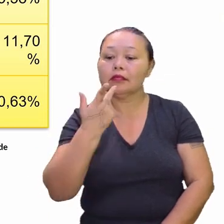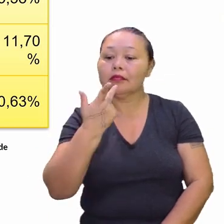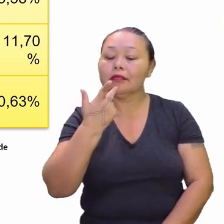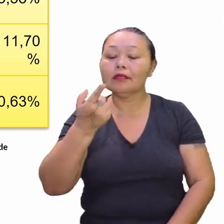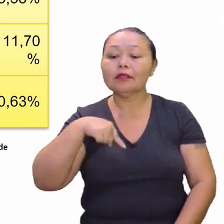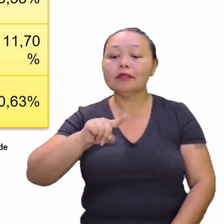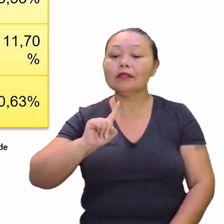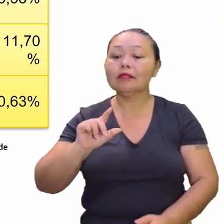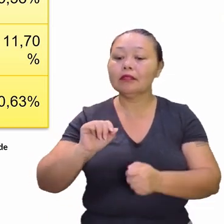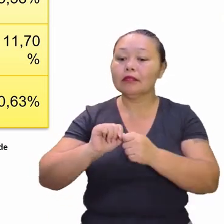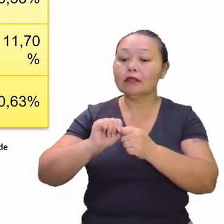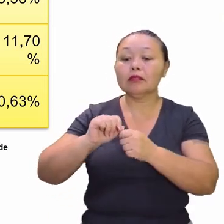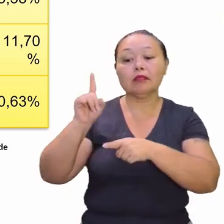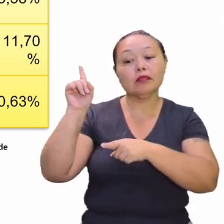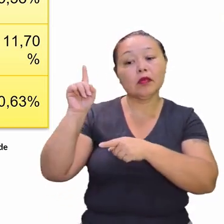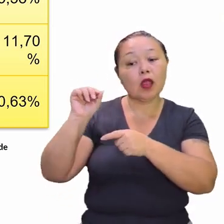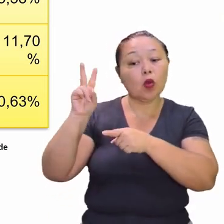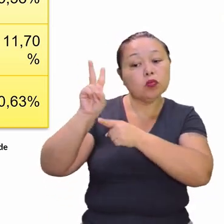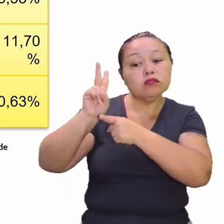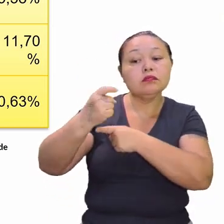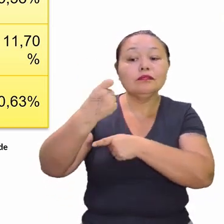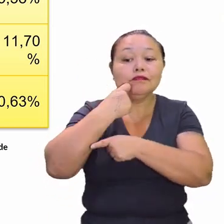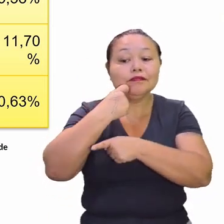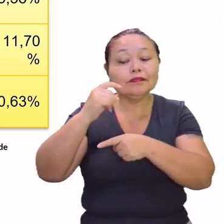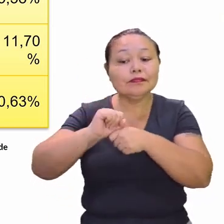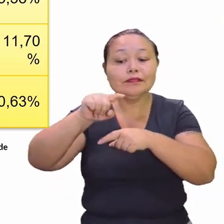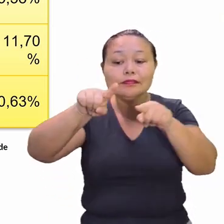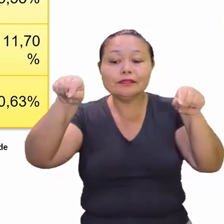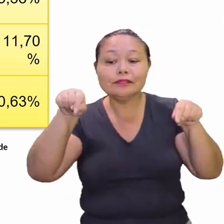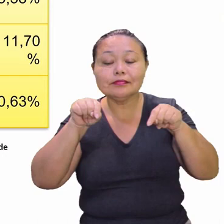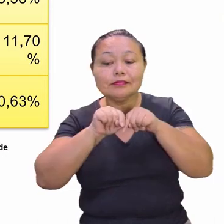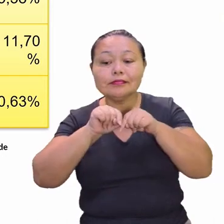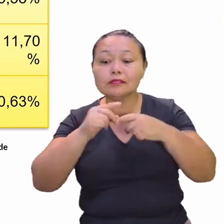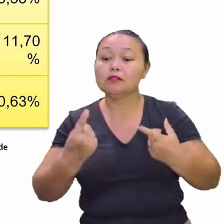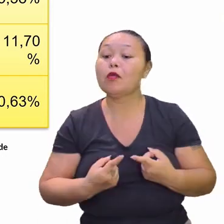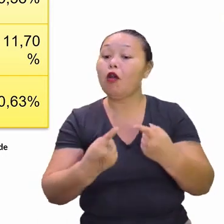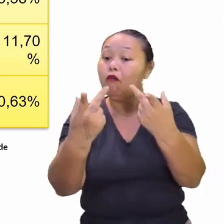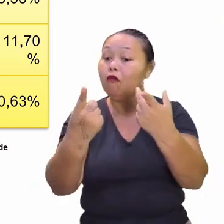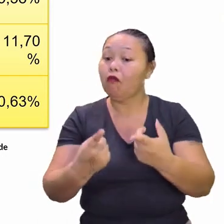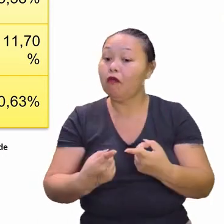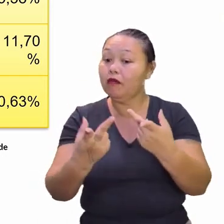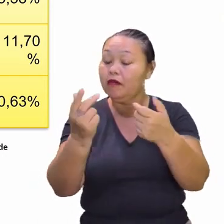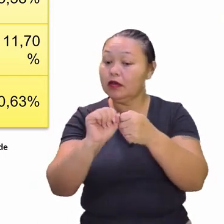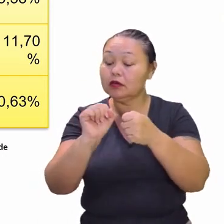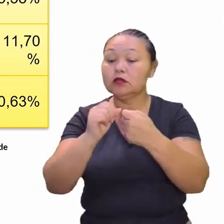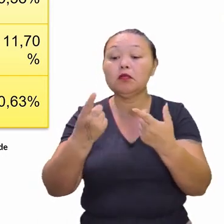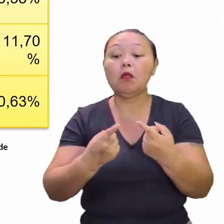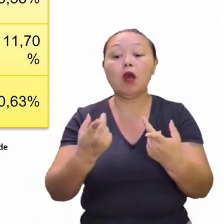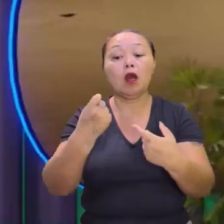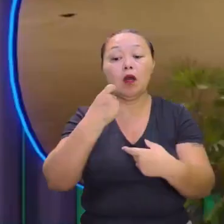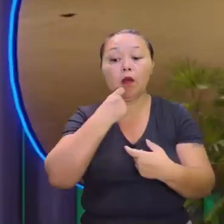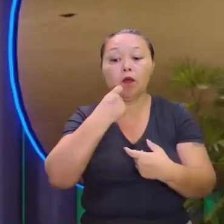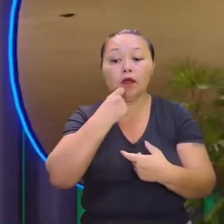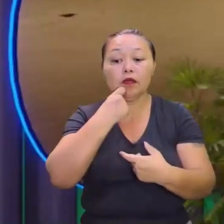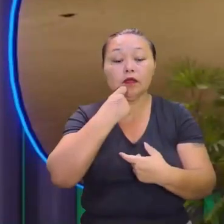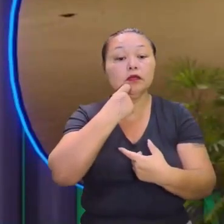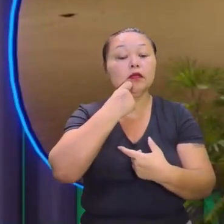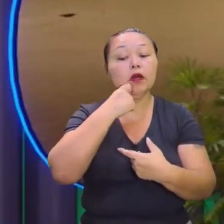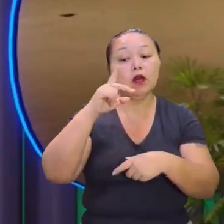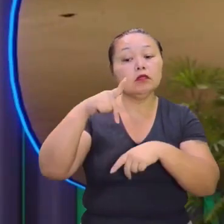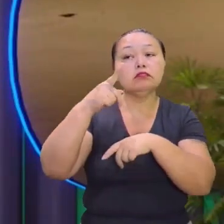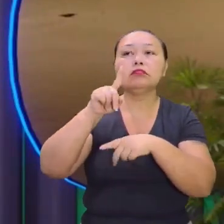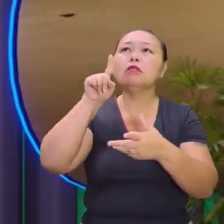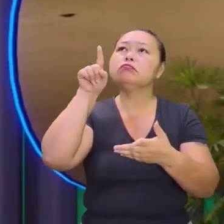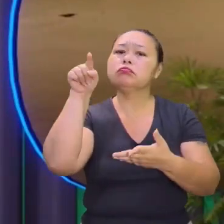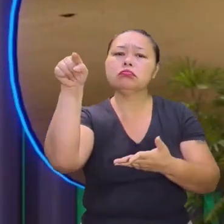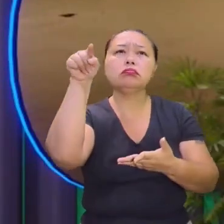sobre a questão da produção de peixe, que Rondônia também ela exporta. Diretor, vamos aqui com a gente? Exporta peixe